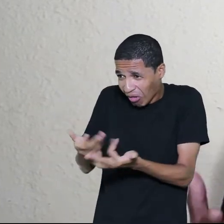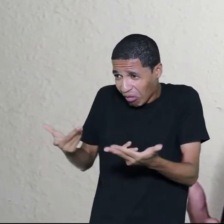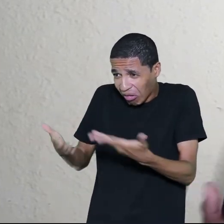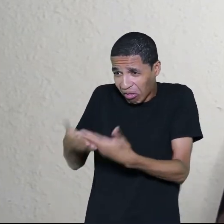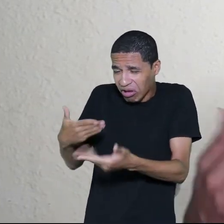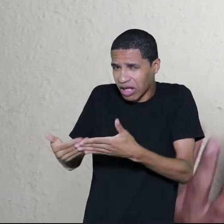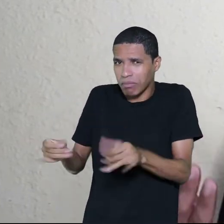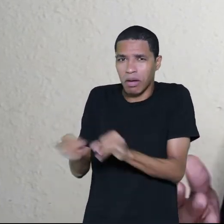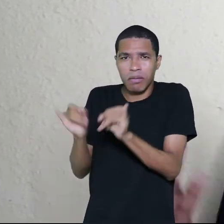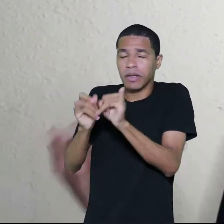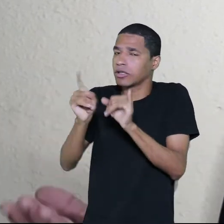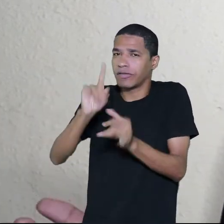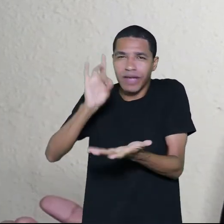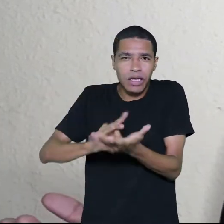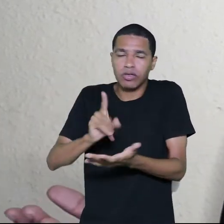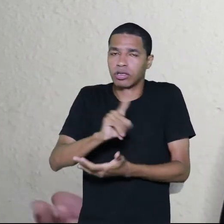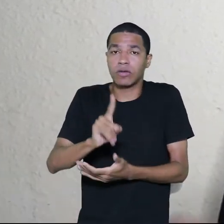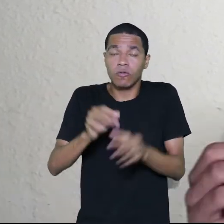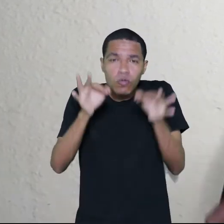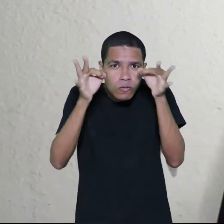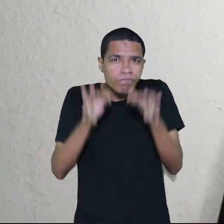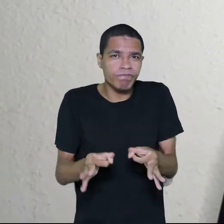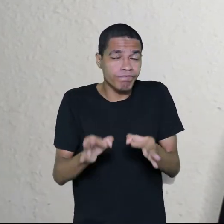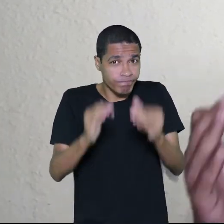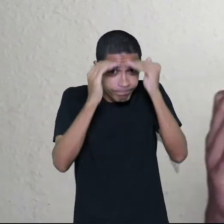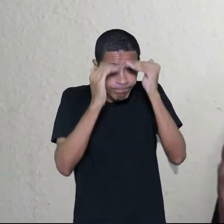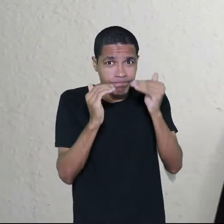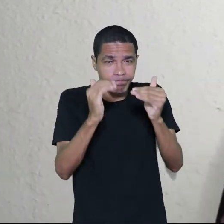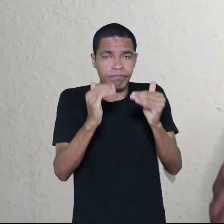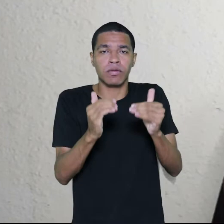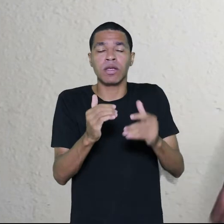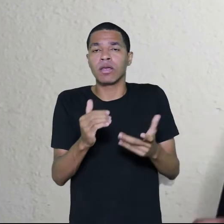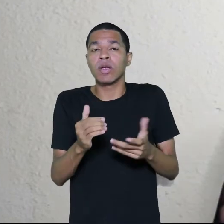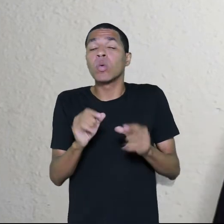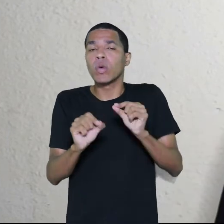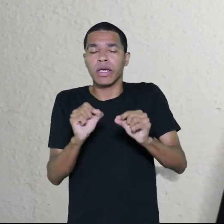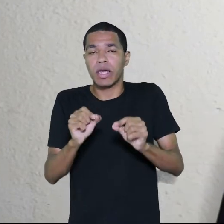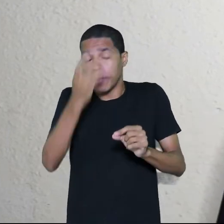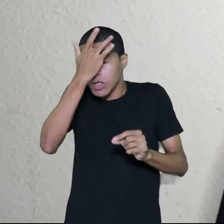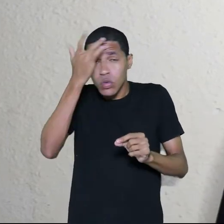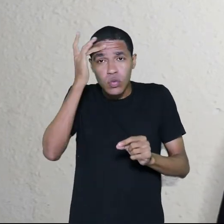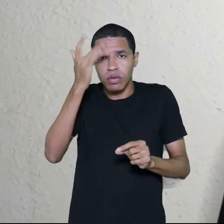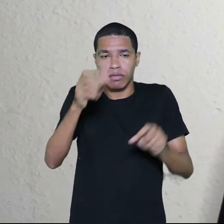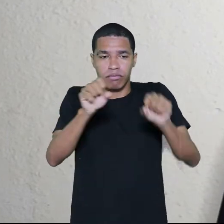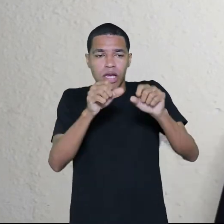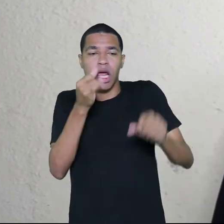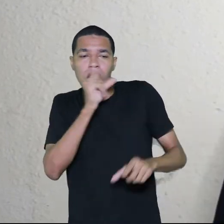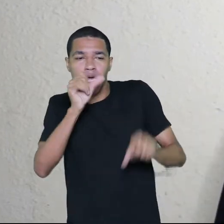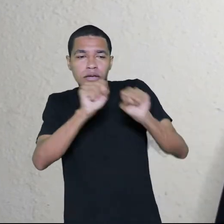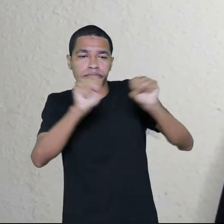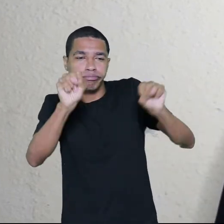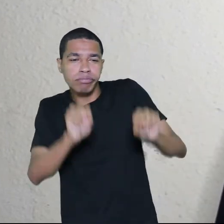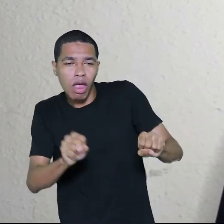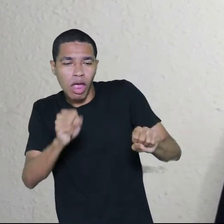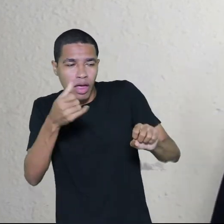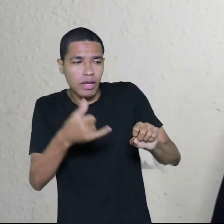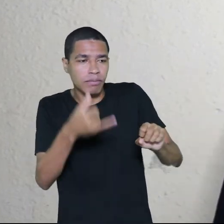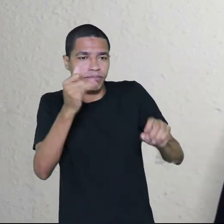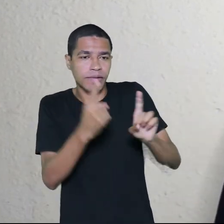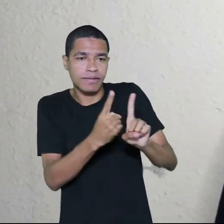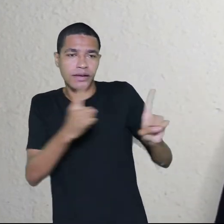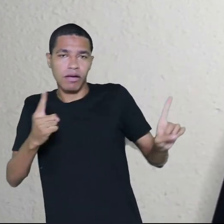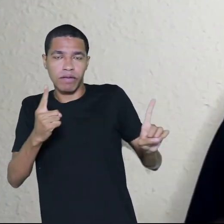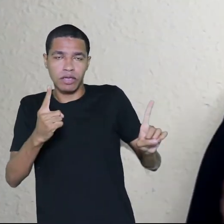aplicar tratamentos que na verdade não é nada real. O ideal é que a pessoa se afaste do circuito elétrico e seja direcionada